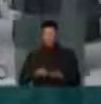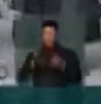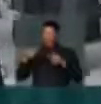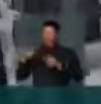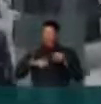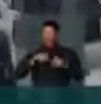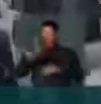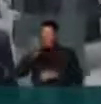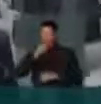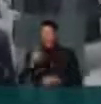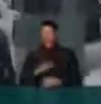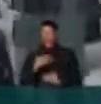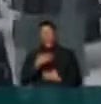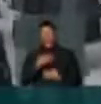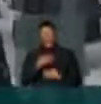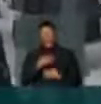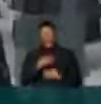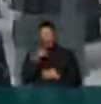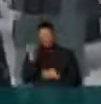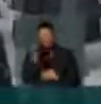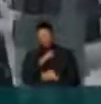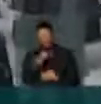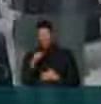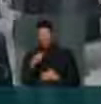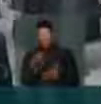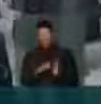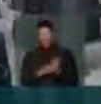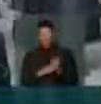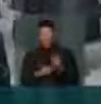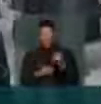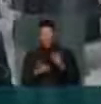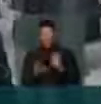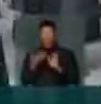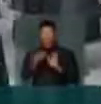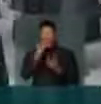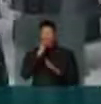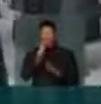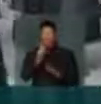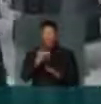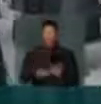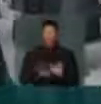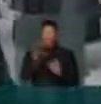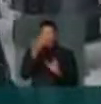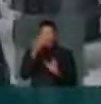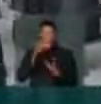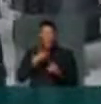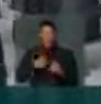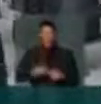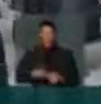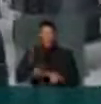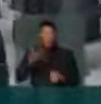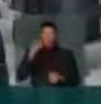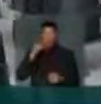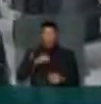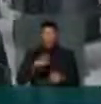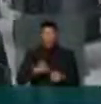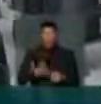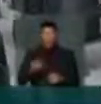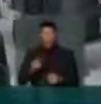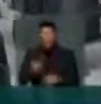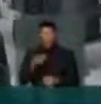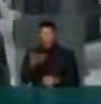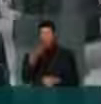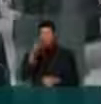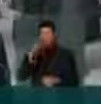povo brasileiro, se sentindo enganados. Está aí o tarifaço, está aí o aumento da energia, está aí o aumento do preço dos combustíveis, está aí a